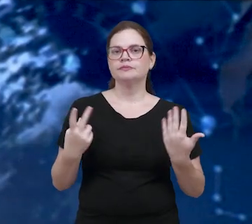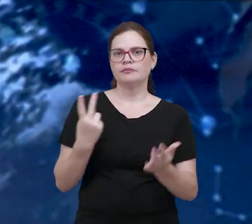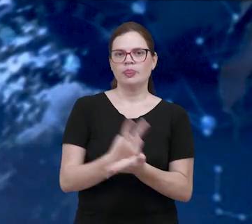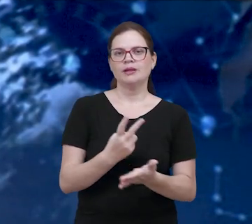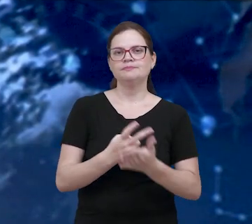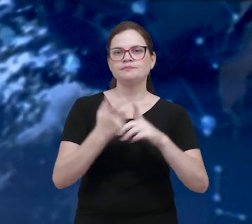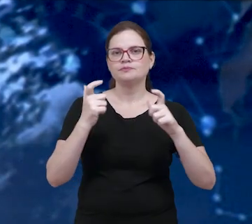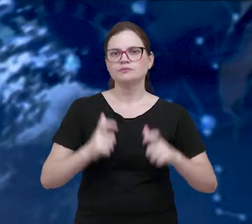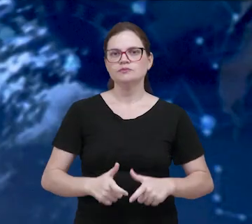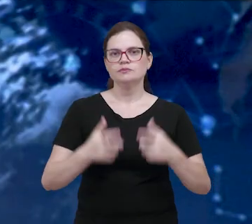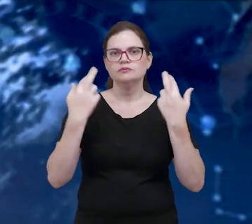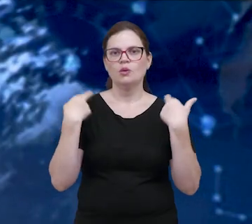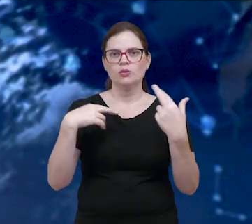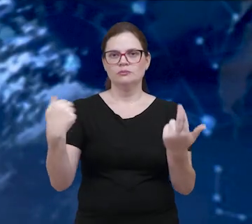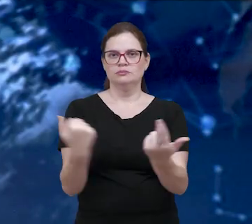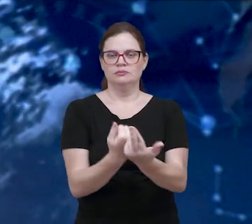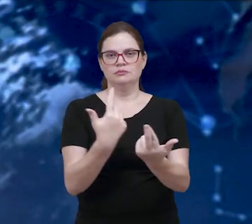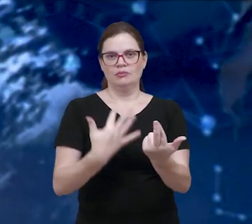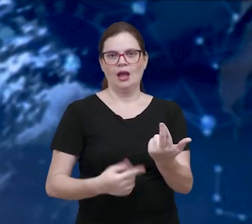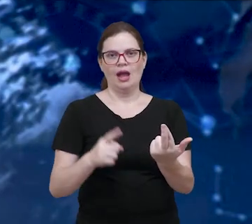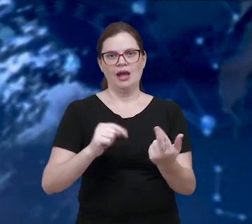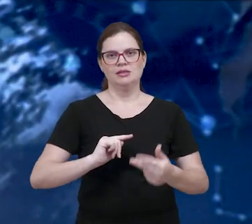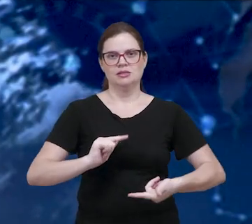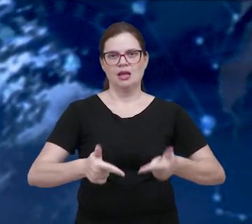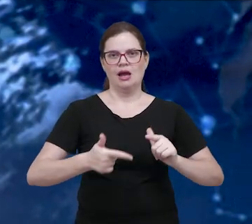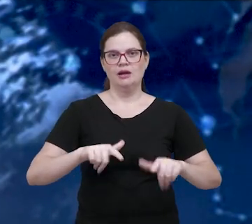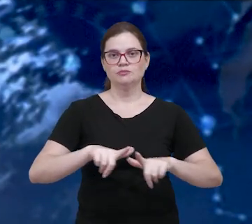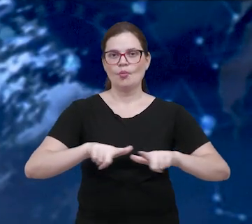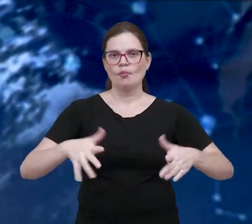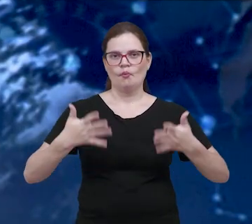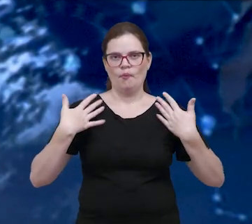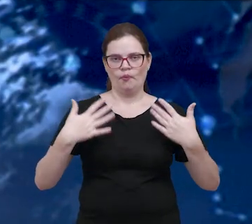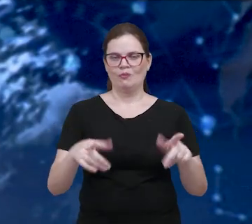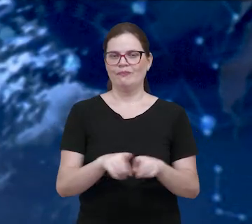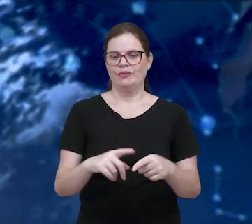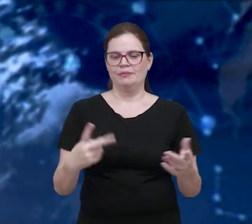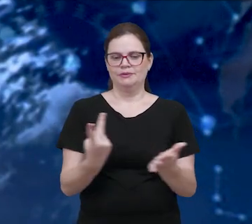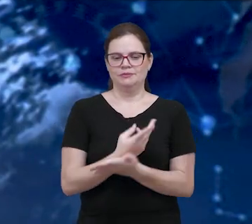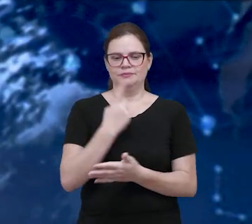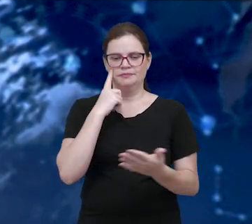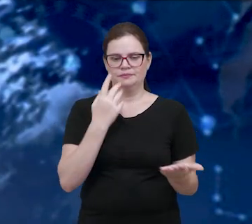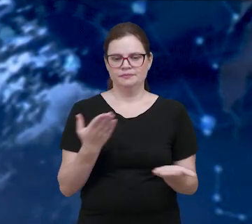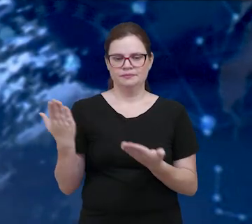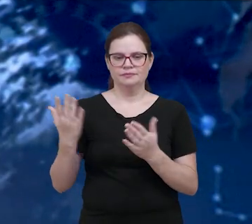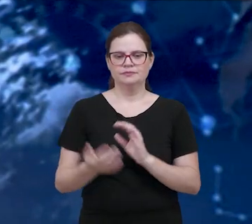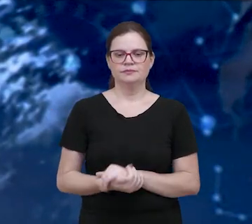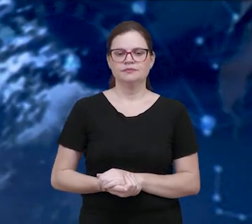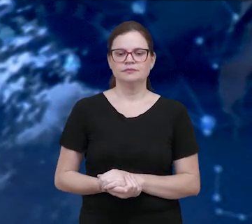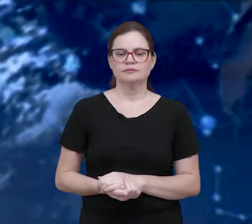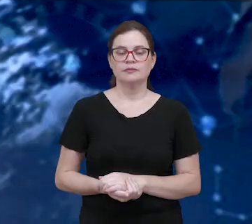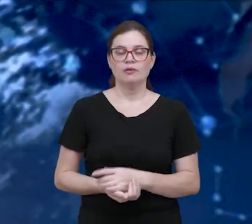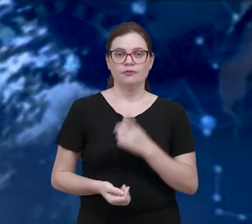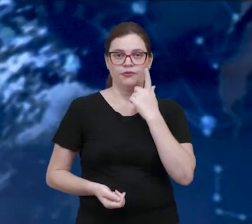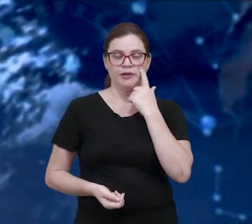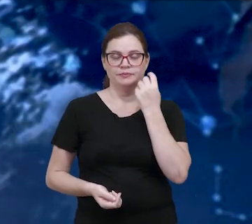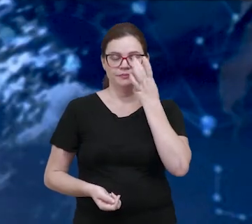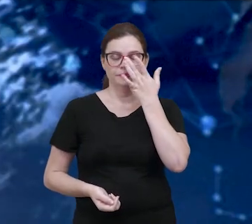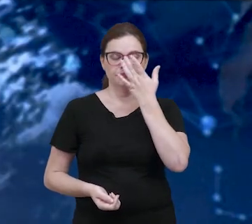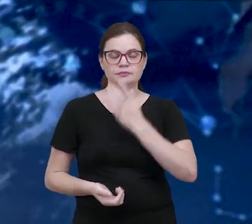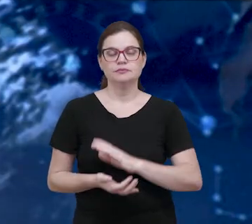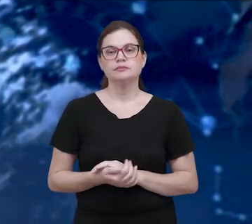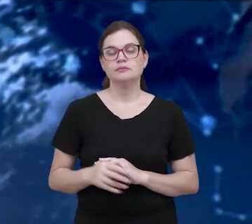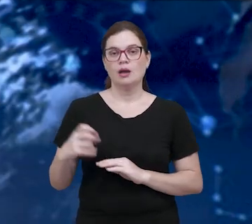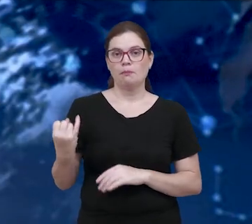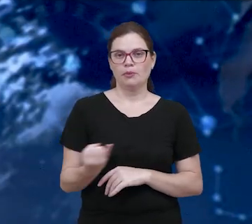Israel, principalmente no deserto, no tabernáculo, acontecia isso aí, né? Passa aqui, por favor. Veja só,